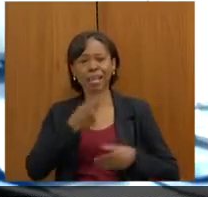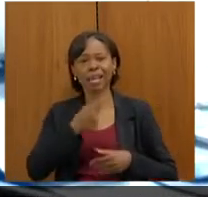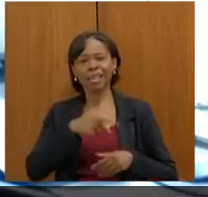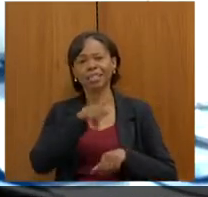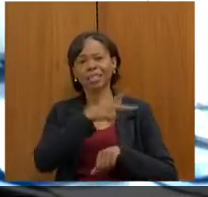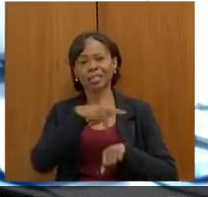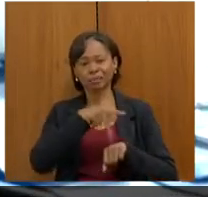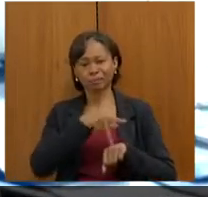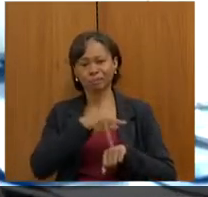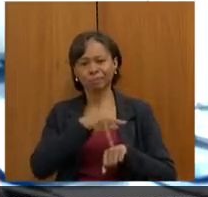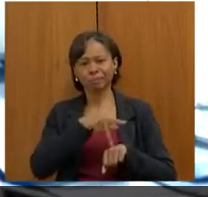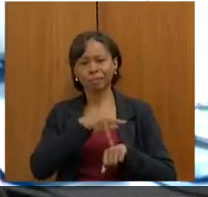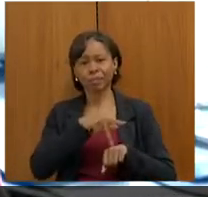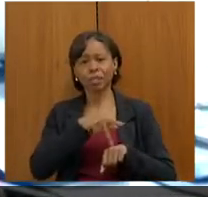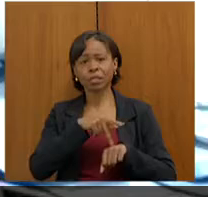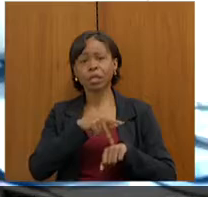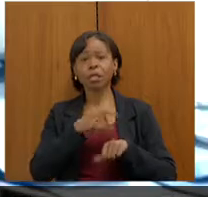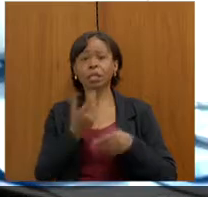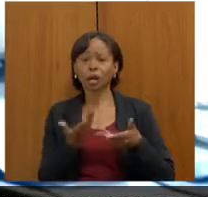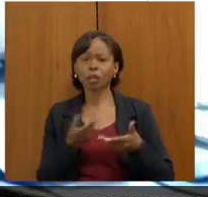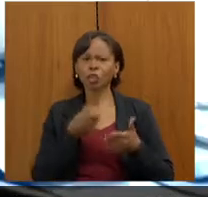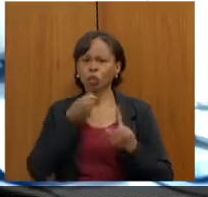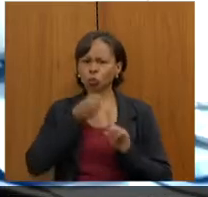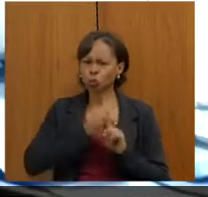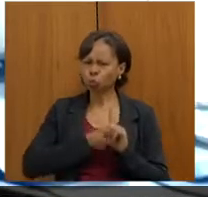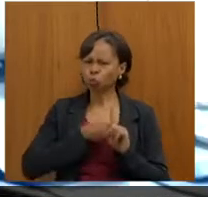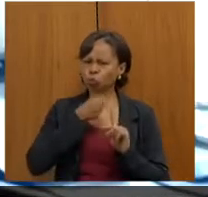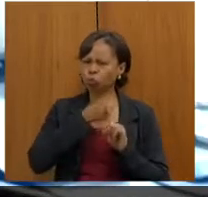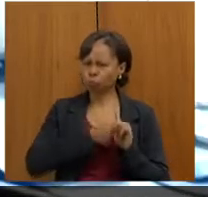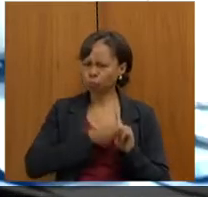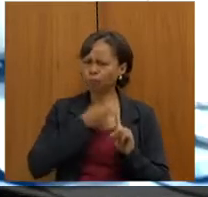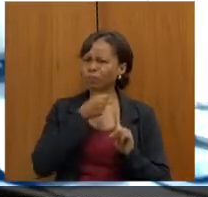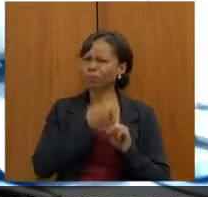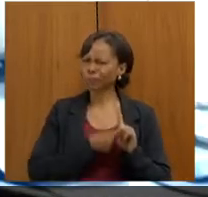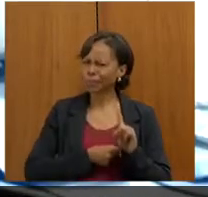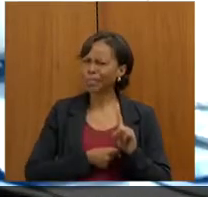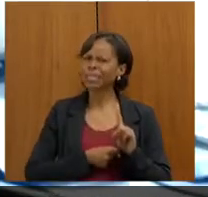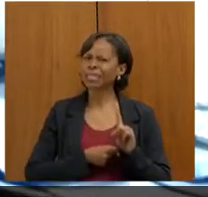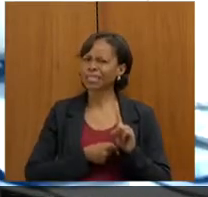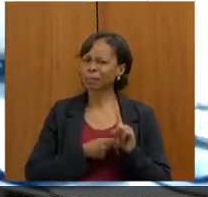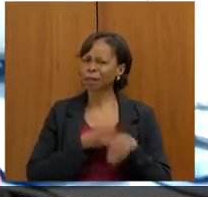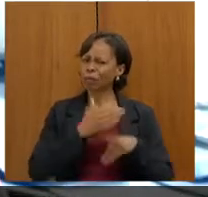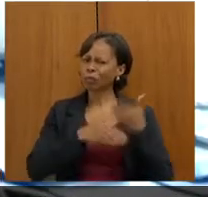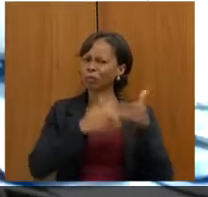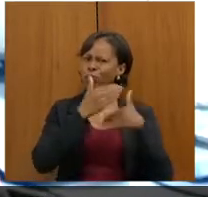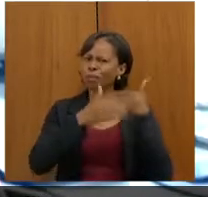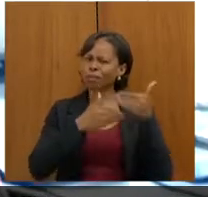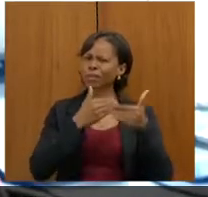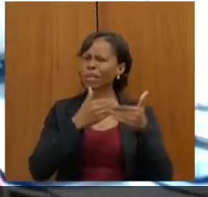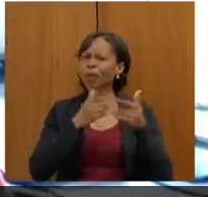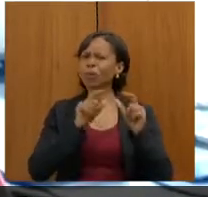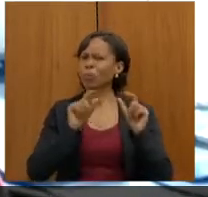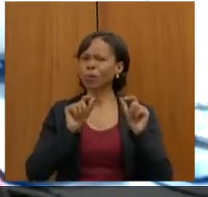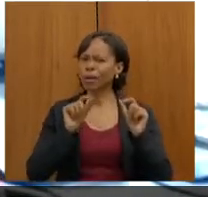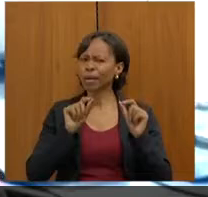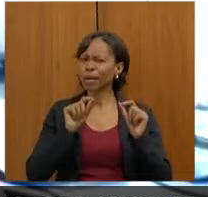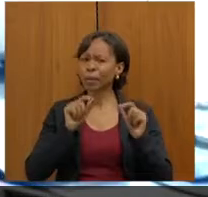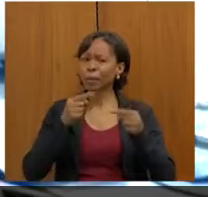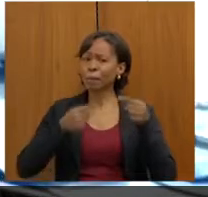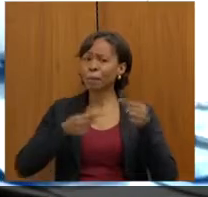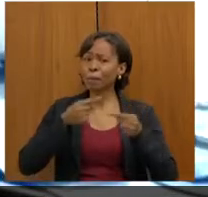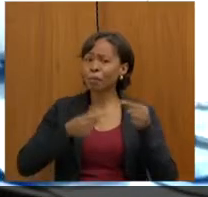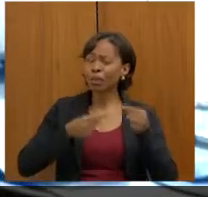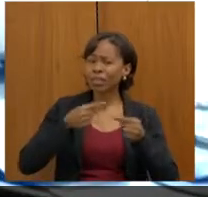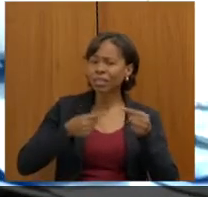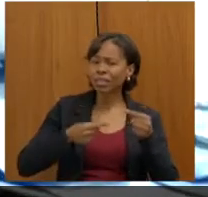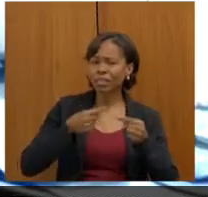essa luta institucional né essa luta por construção de uma política institucionalizada